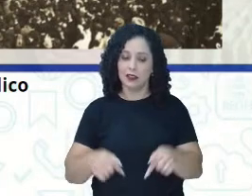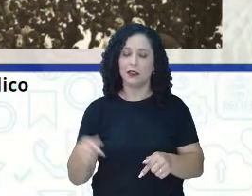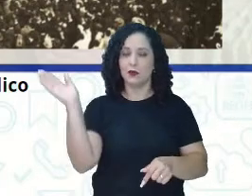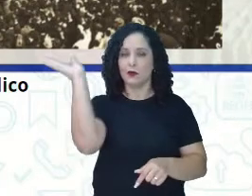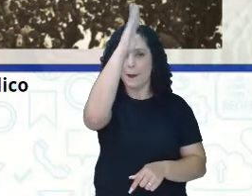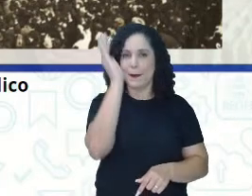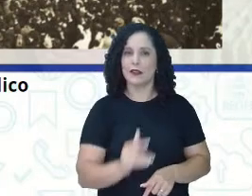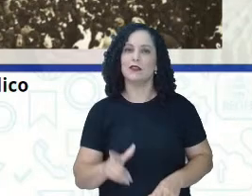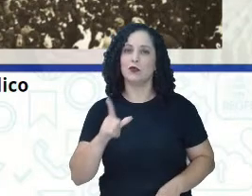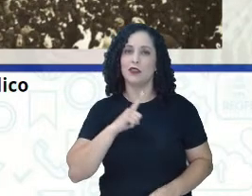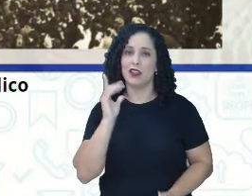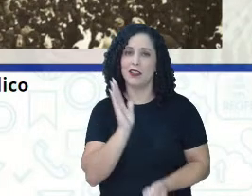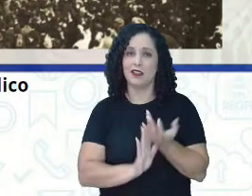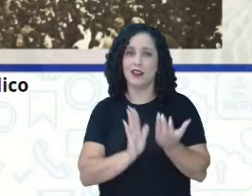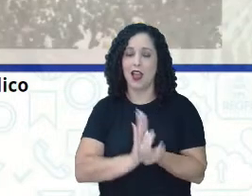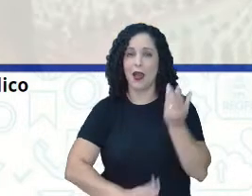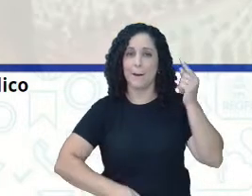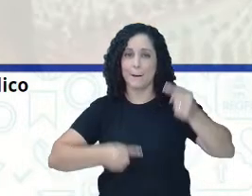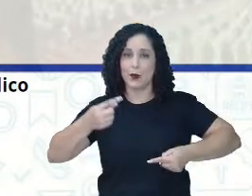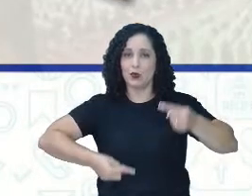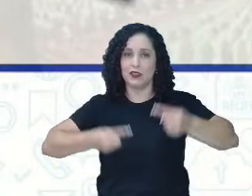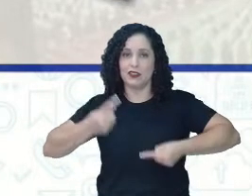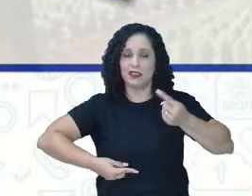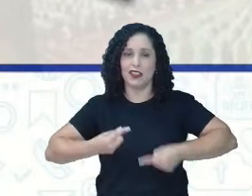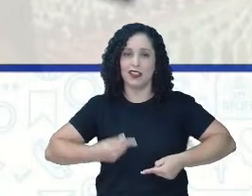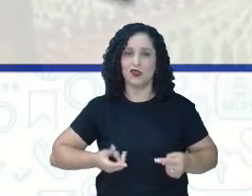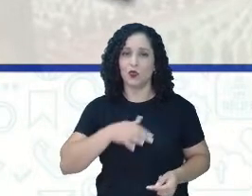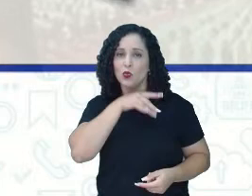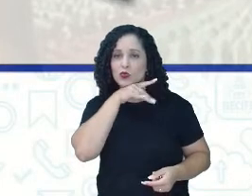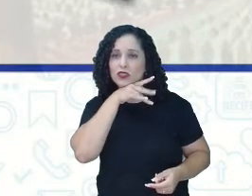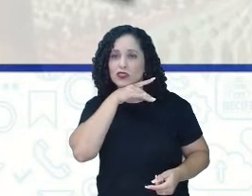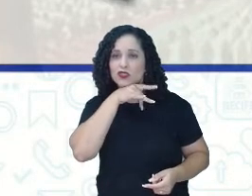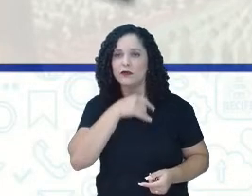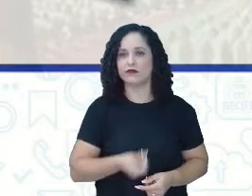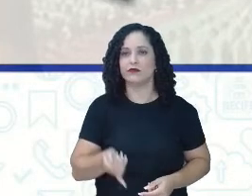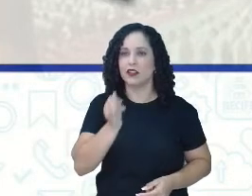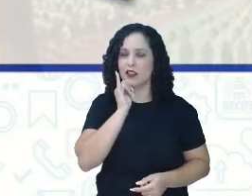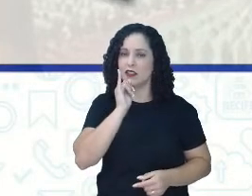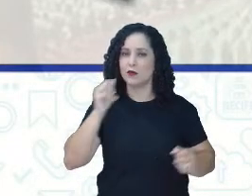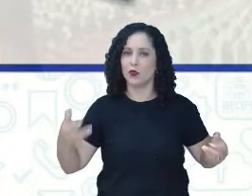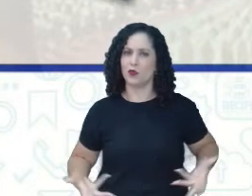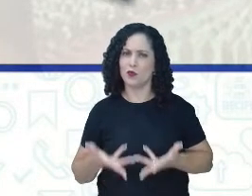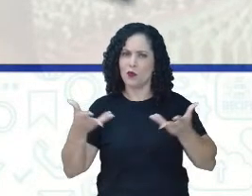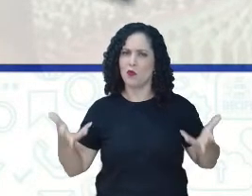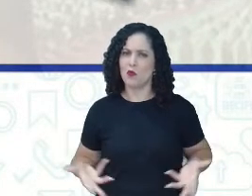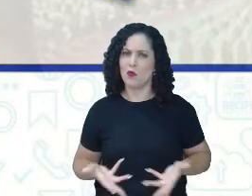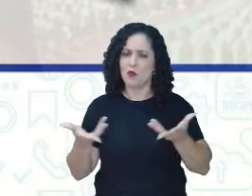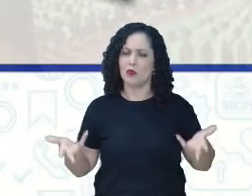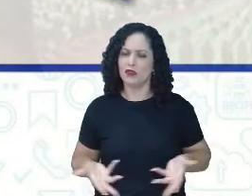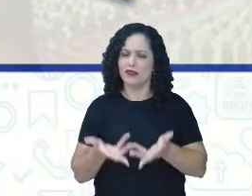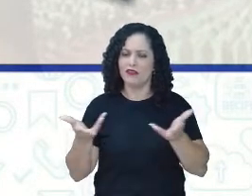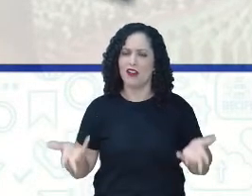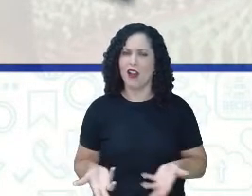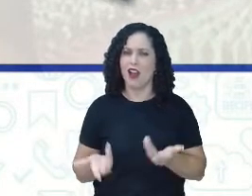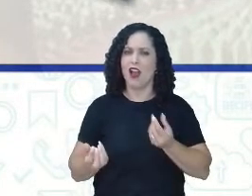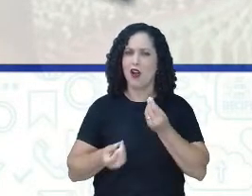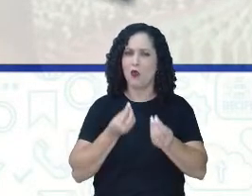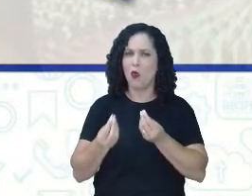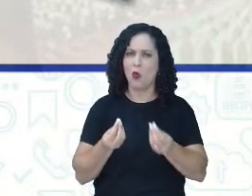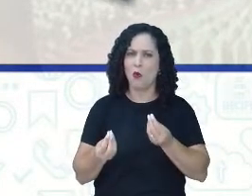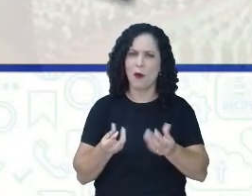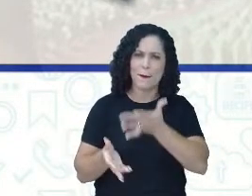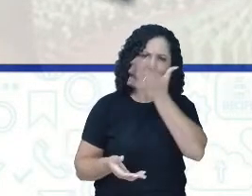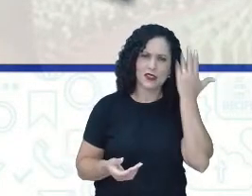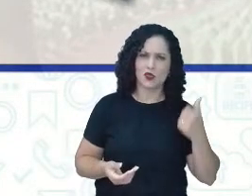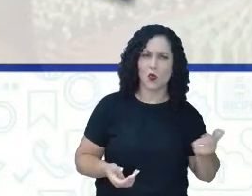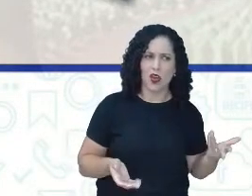construímos políticas terríveis, como, por exemplo, o incentivo à imigração para o Brasil. Gente, não estou dizendo que o